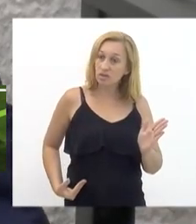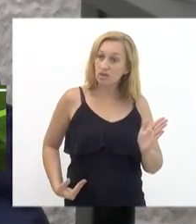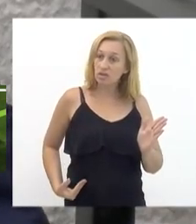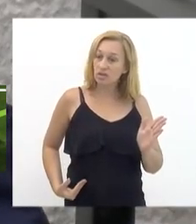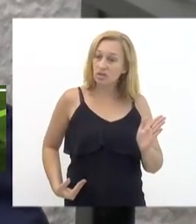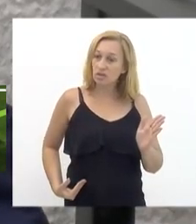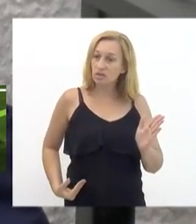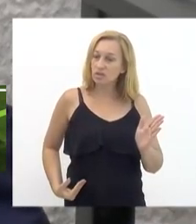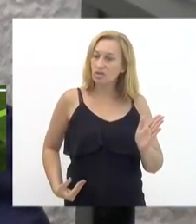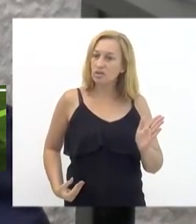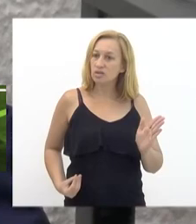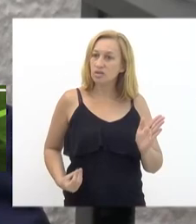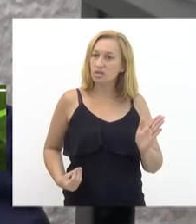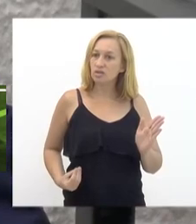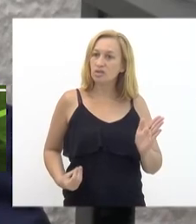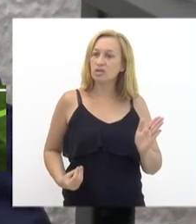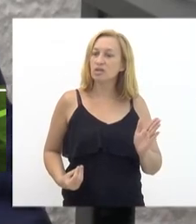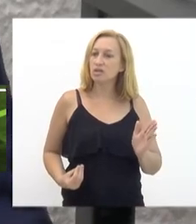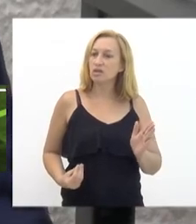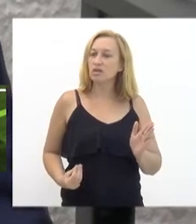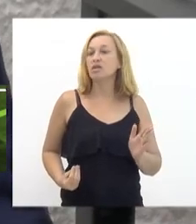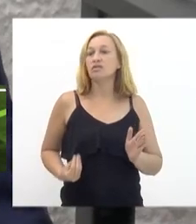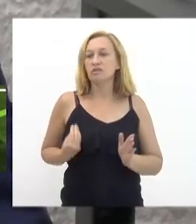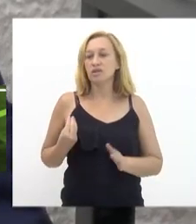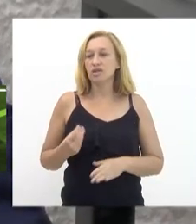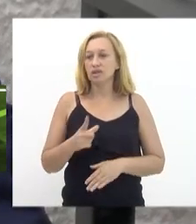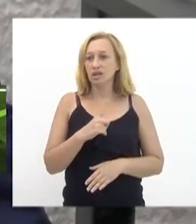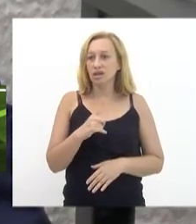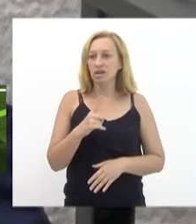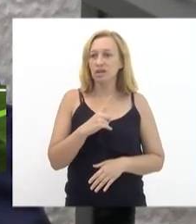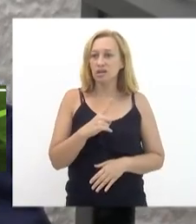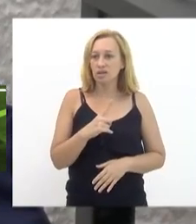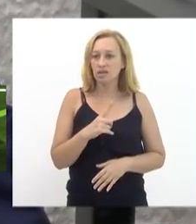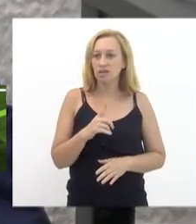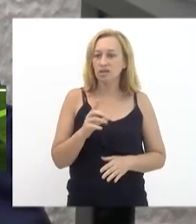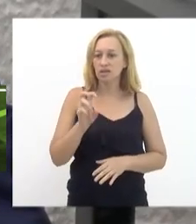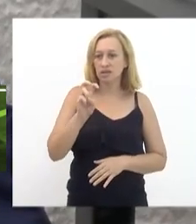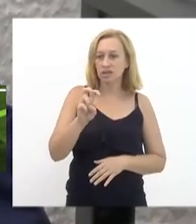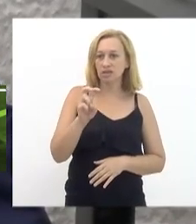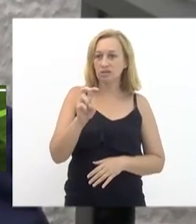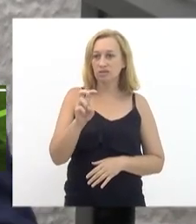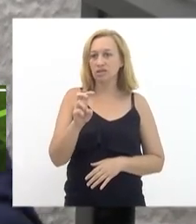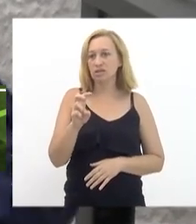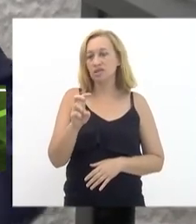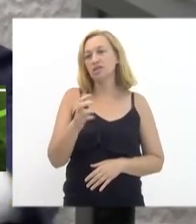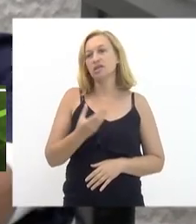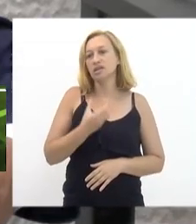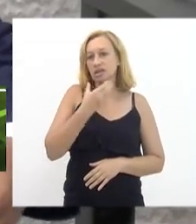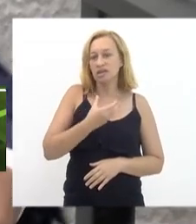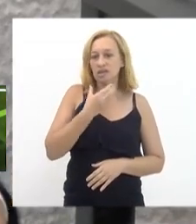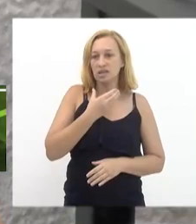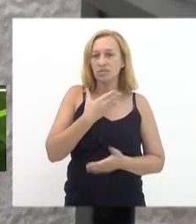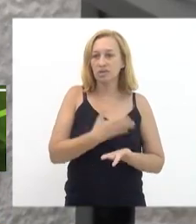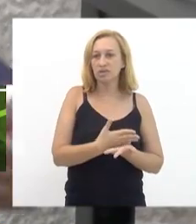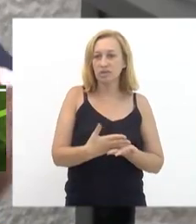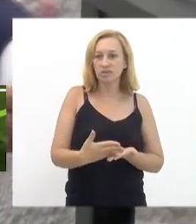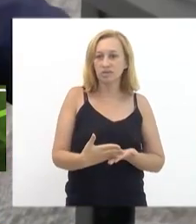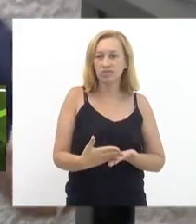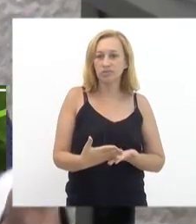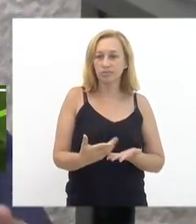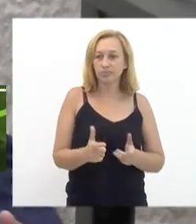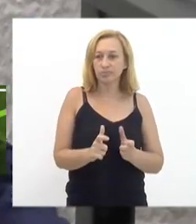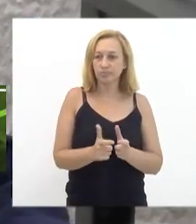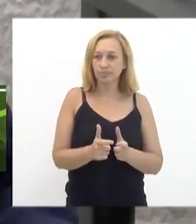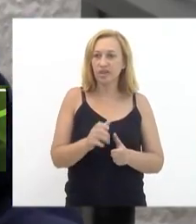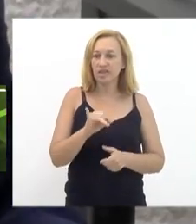hesite em incluiu a senha é e isso infelizmente isso aconteceu sempre de dezembro então a larga escala da seinfra